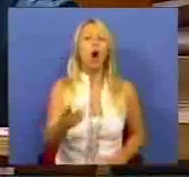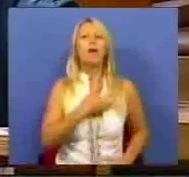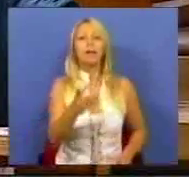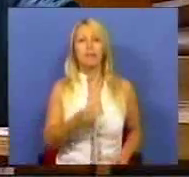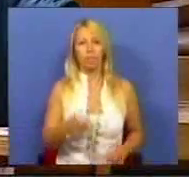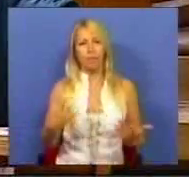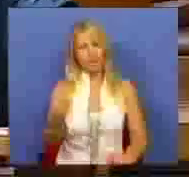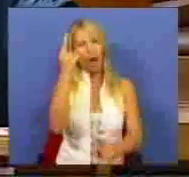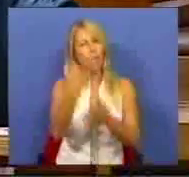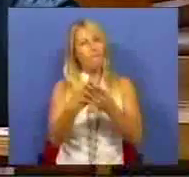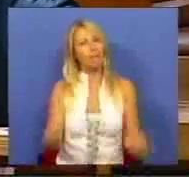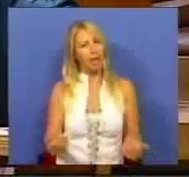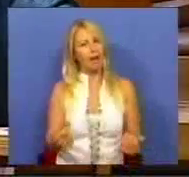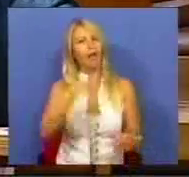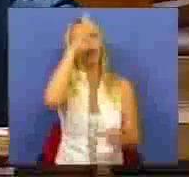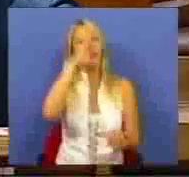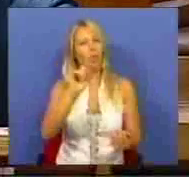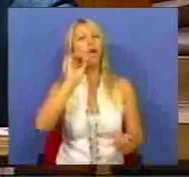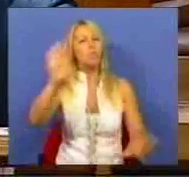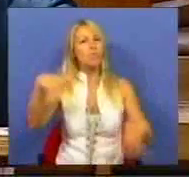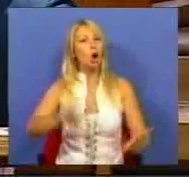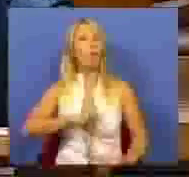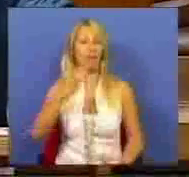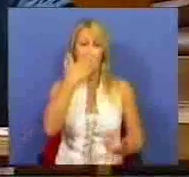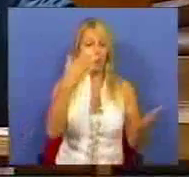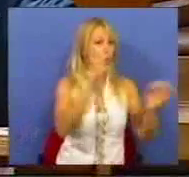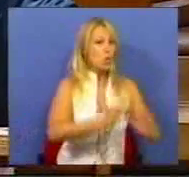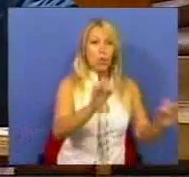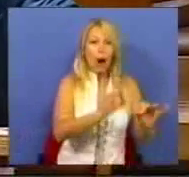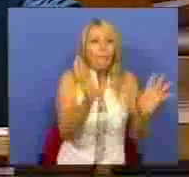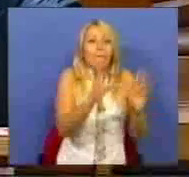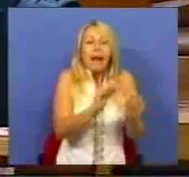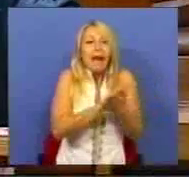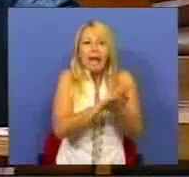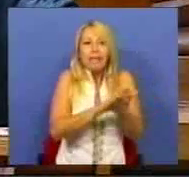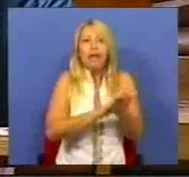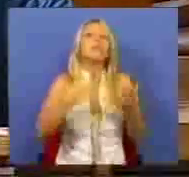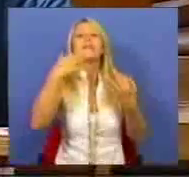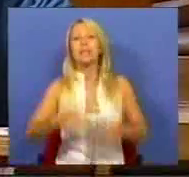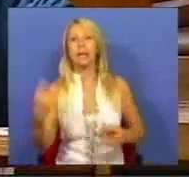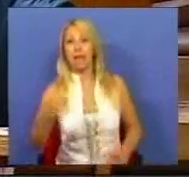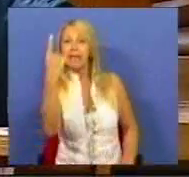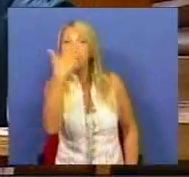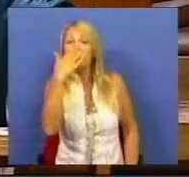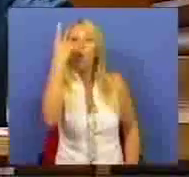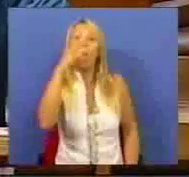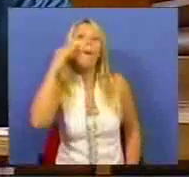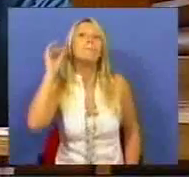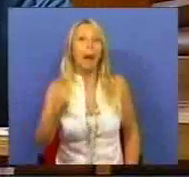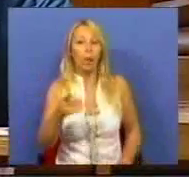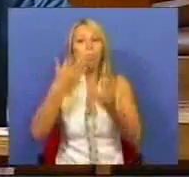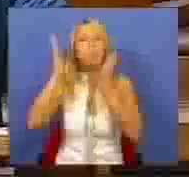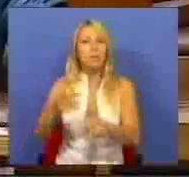que podem confiar no seu governo. Se mais nada restar, fica esta certeza. Se houver um banco a precisar de dinheiro